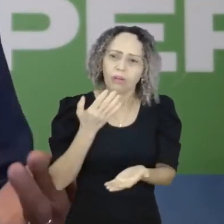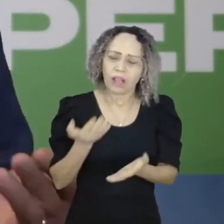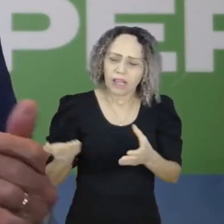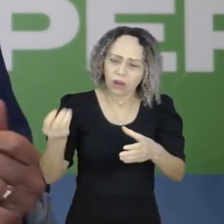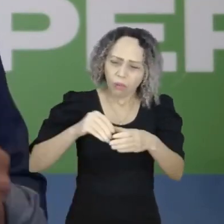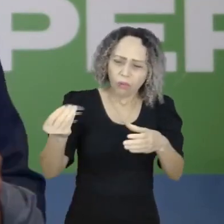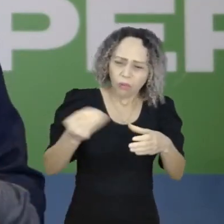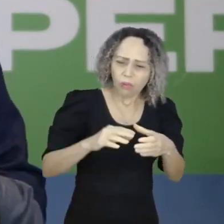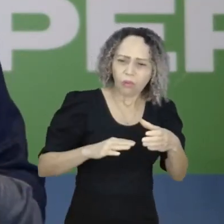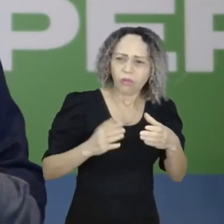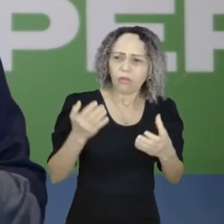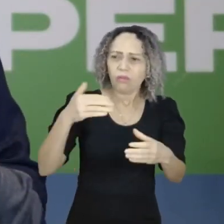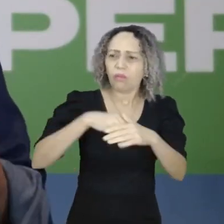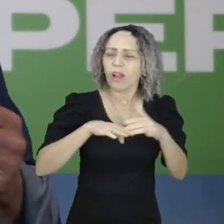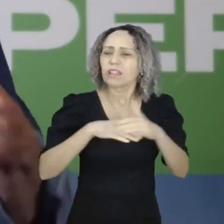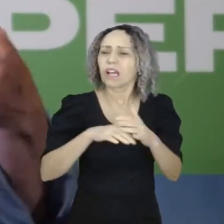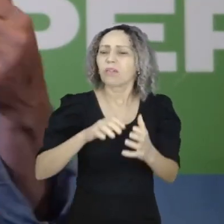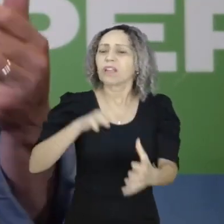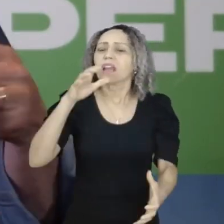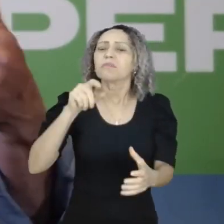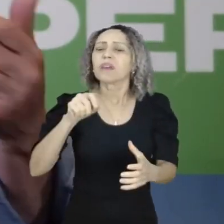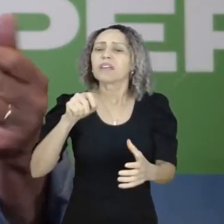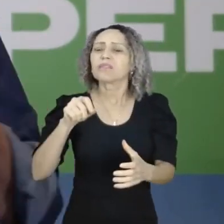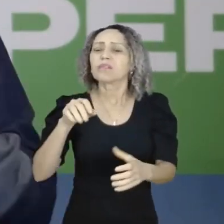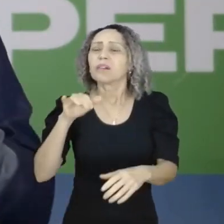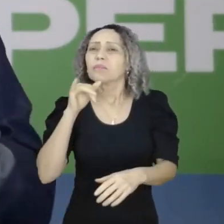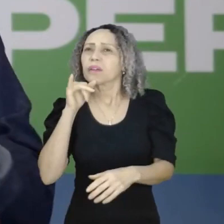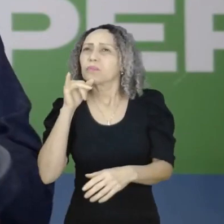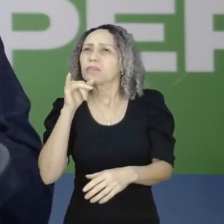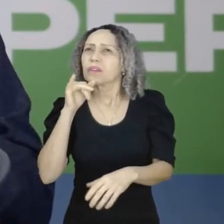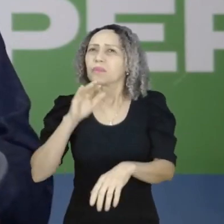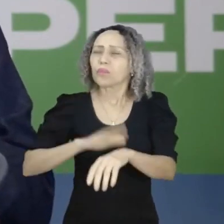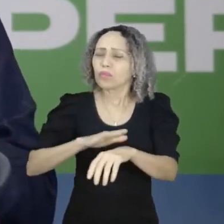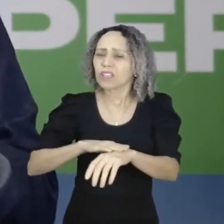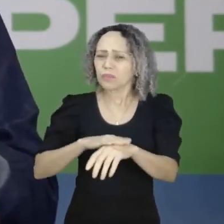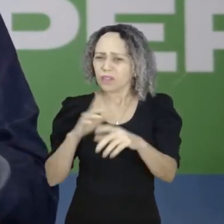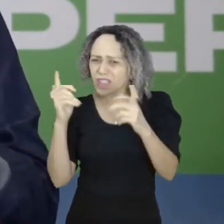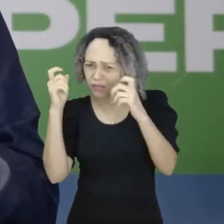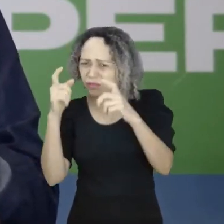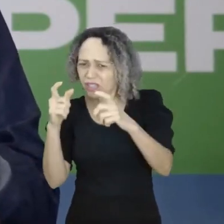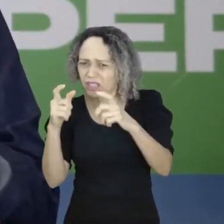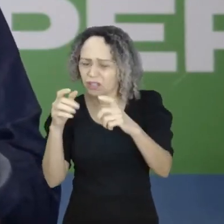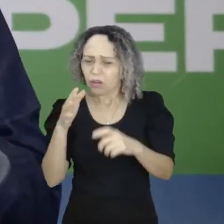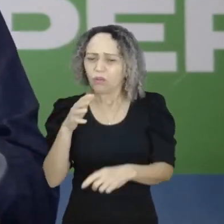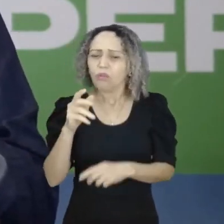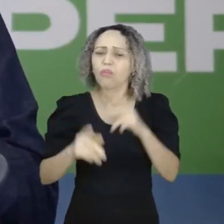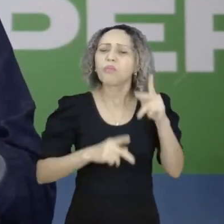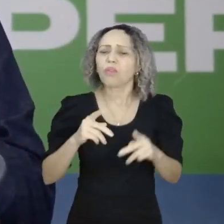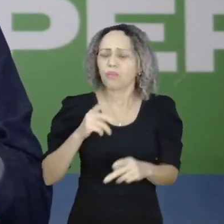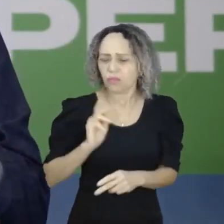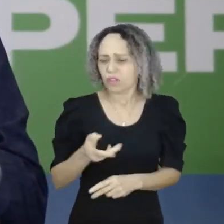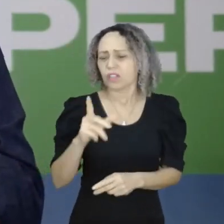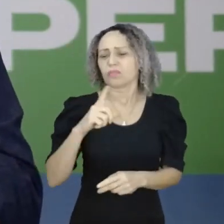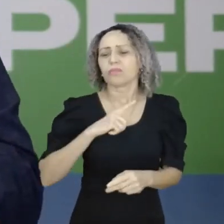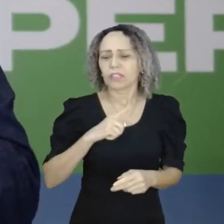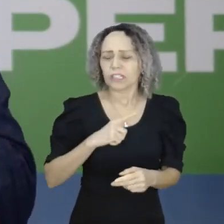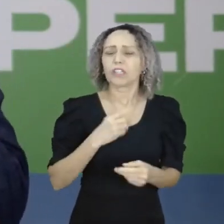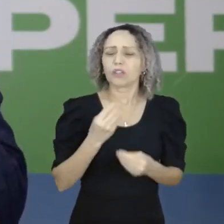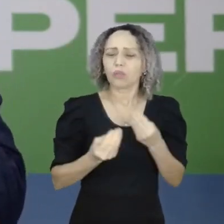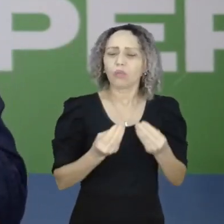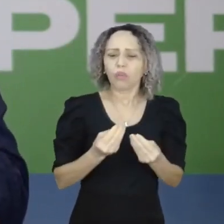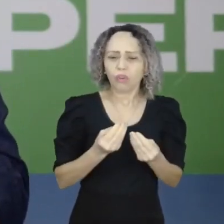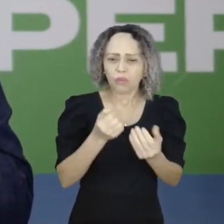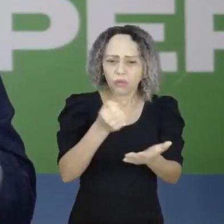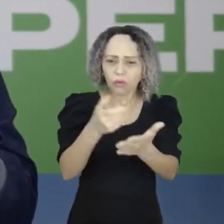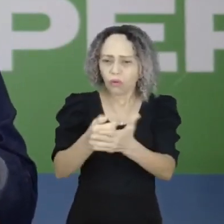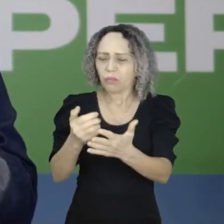governo não se preocupa. Né? Nem tampouco se preocupa. Sabe, durante muito tempo eu discuti muito com os produtores